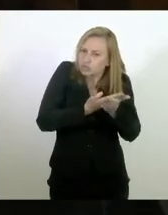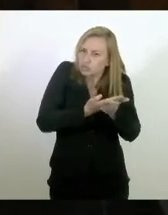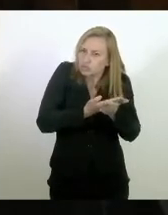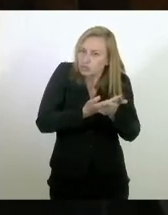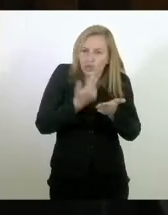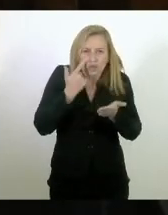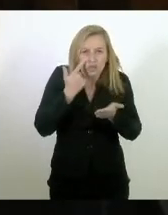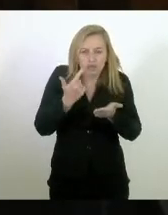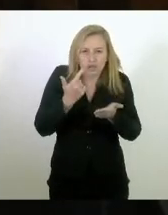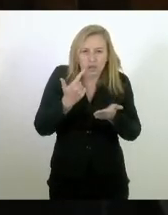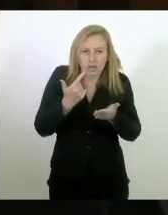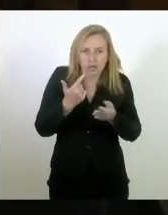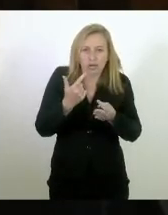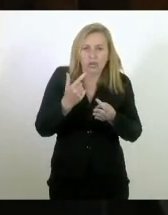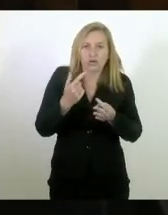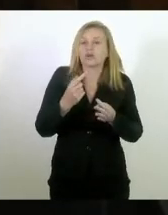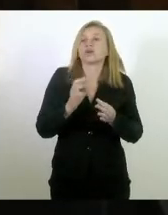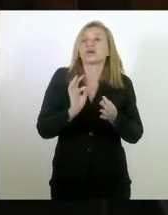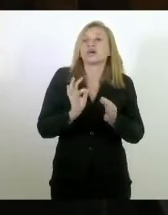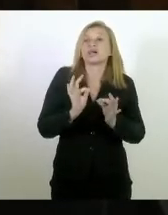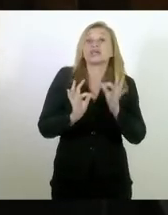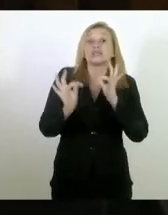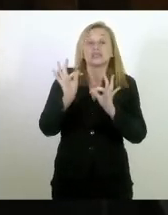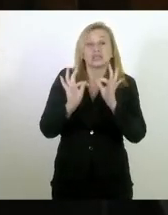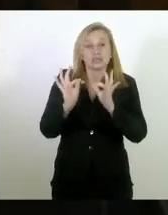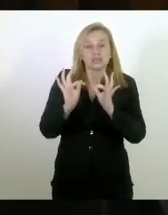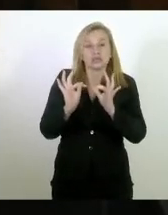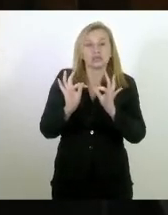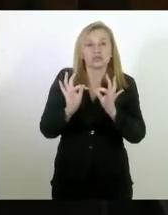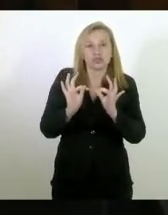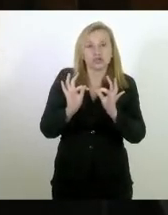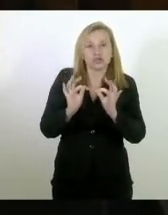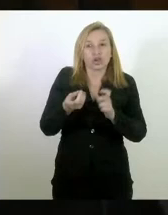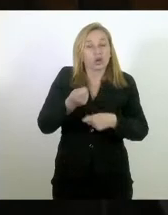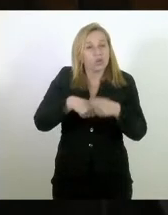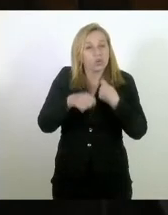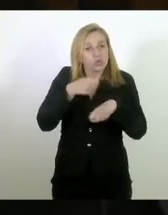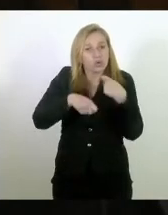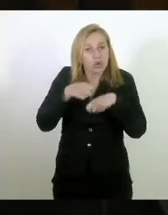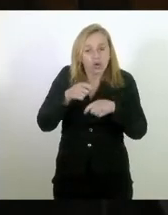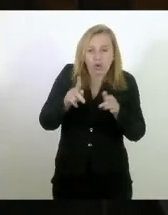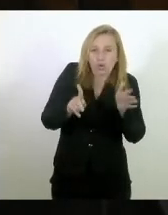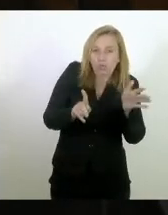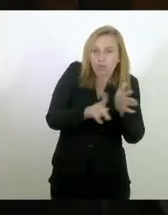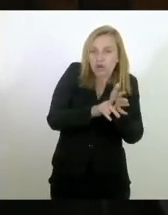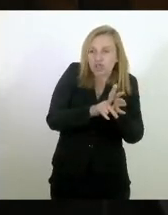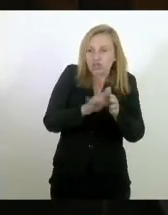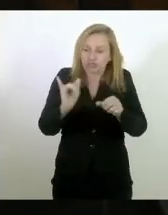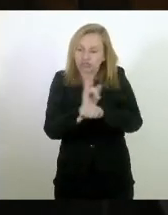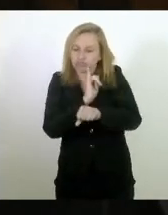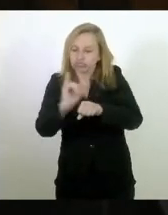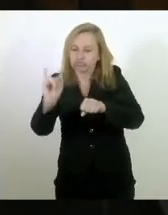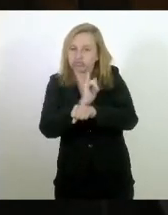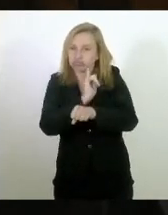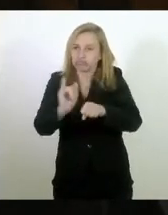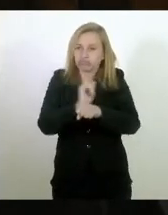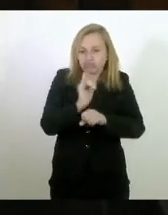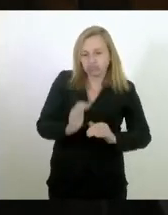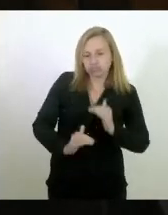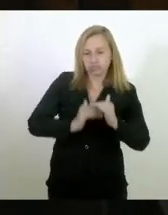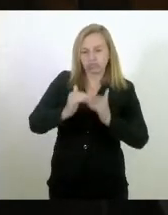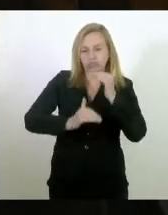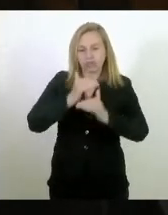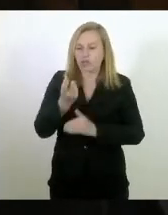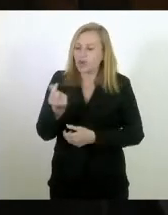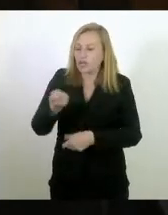técnico-econômica para que fosse projetos estratégicos para o desenvolvimento